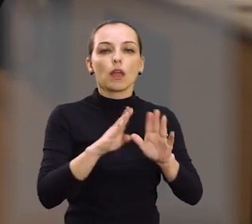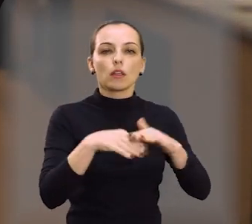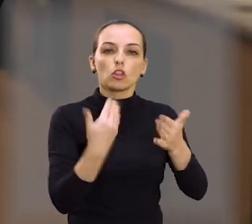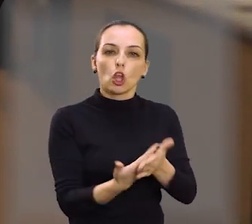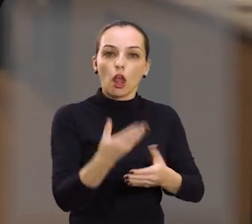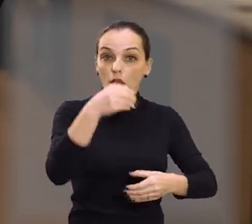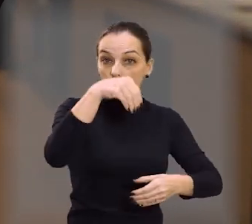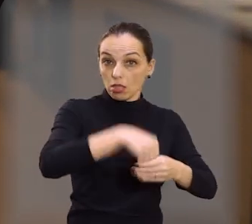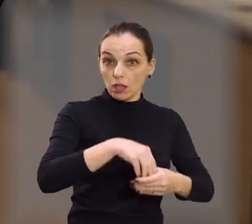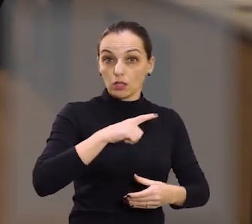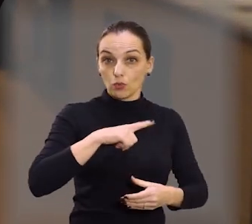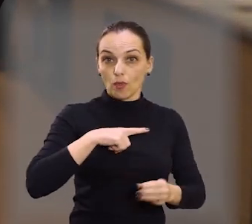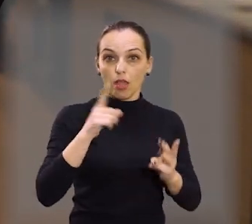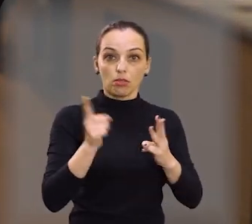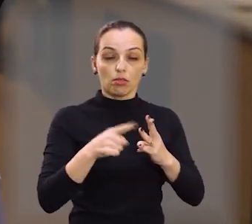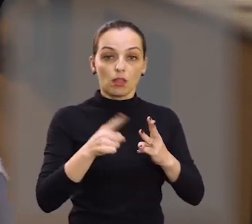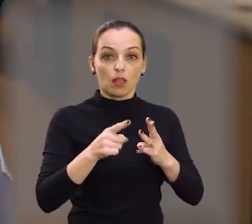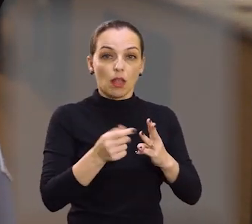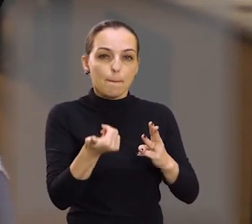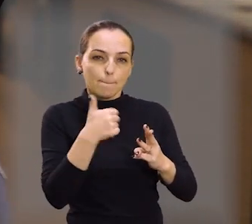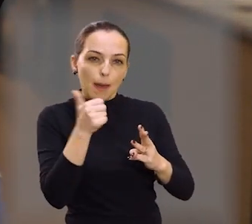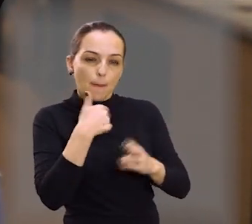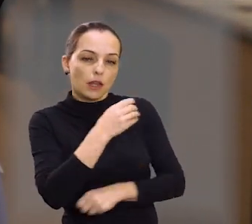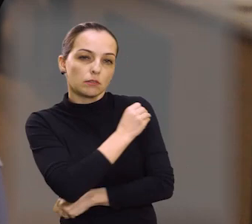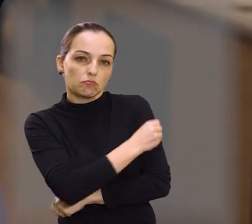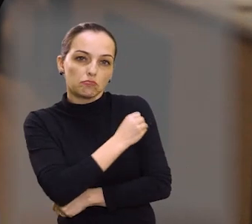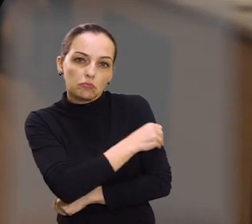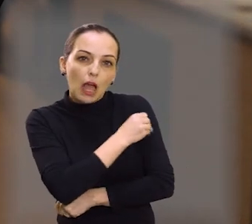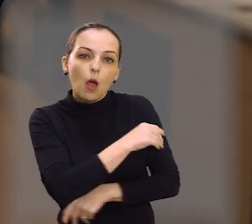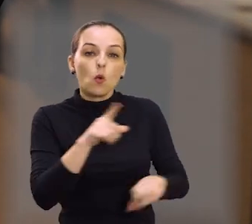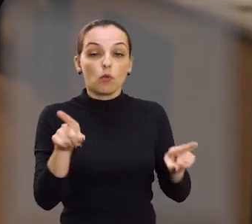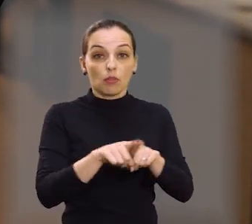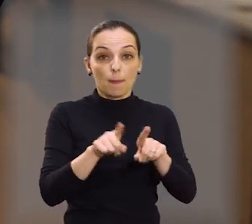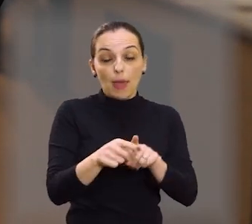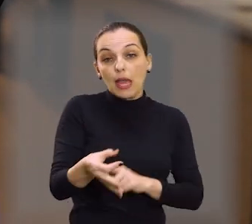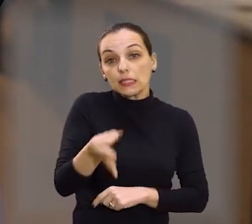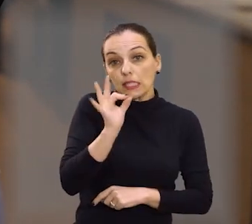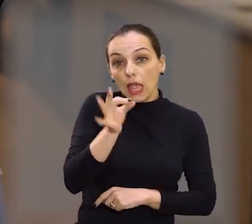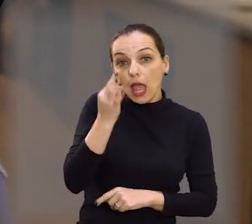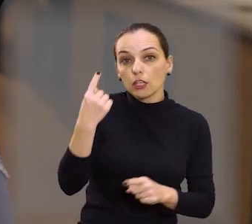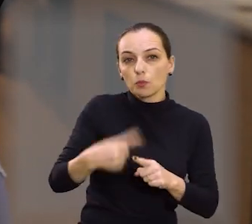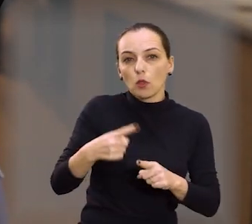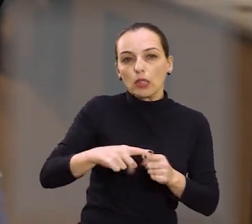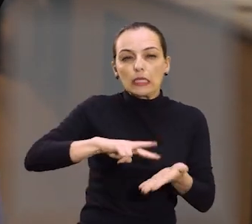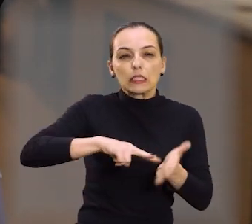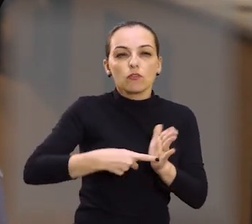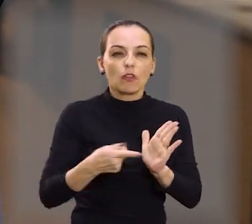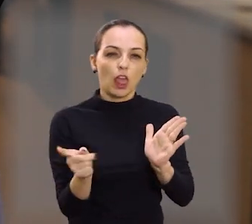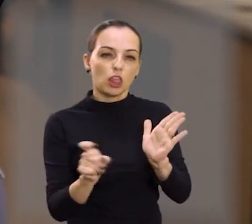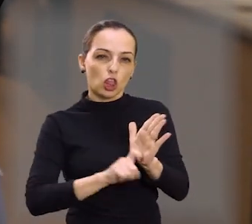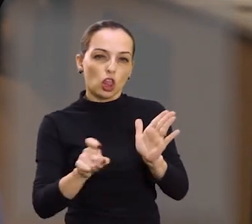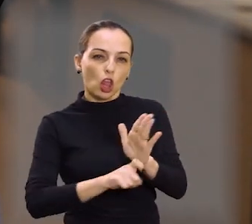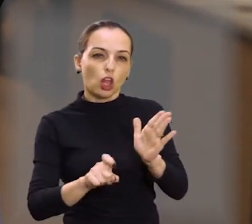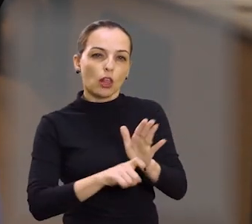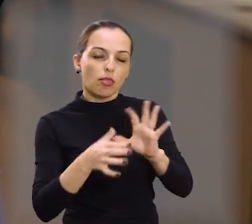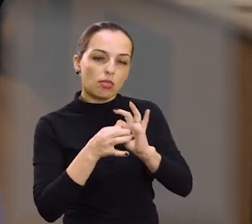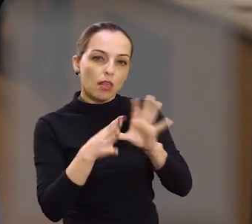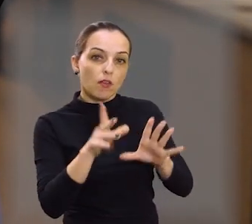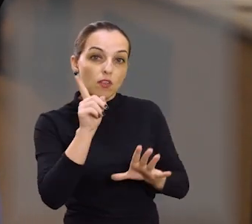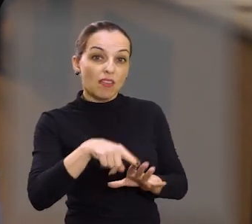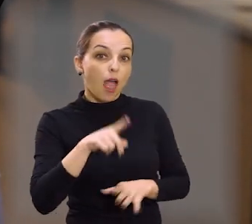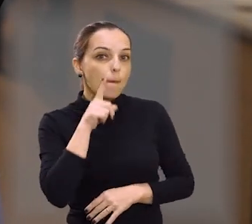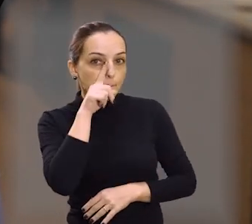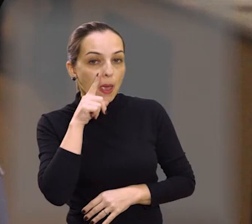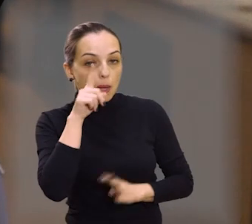atualmente infelizmente, tem uma grande incidência nas escolas. Trabalhamos também a respeito de álcool e cigarro, que são drogas lícitas, porém